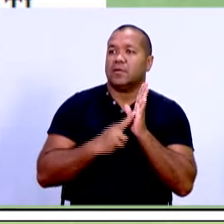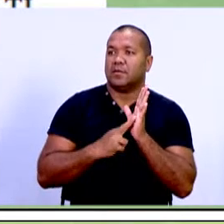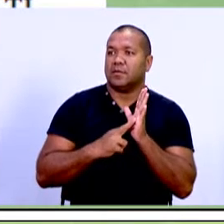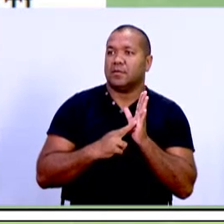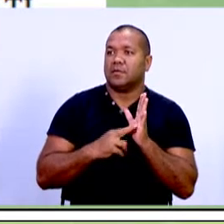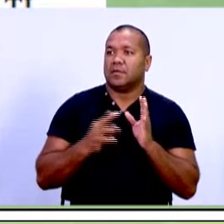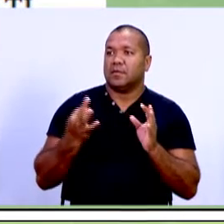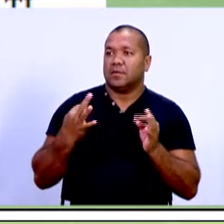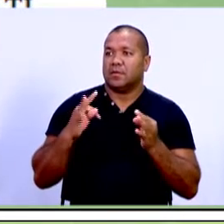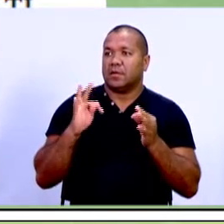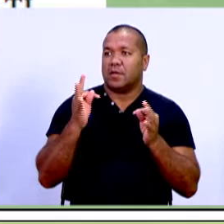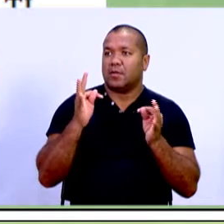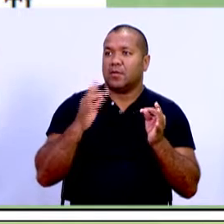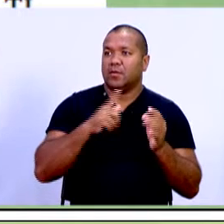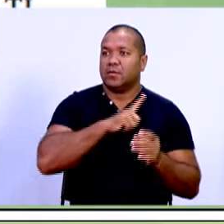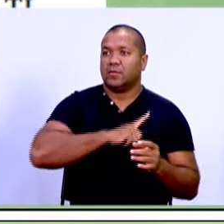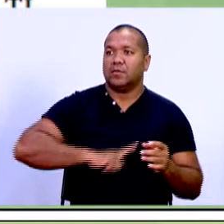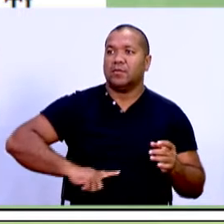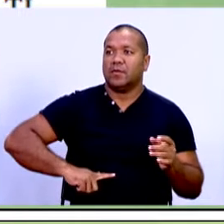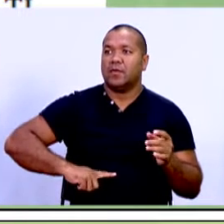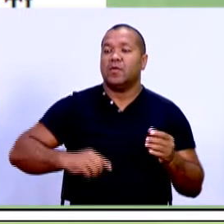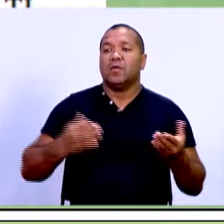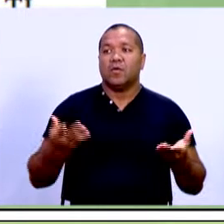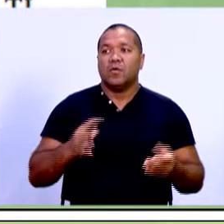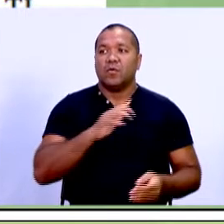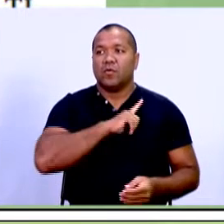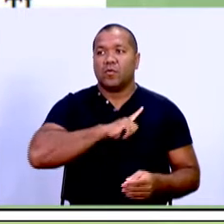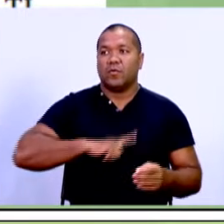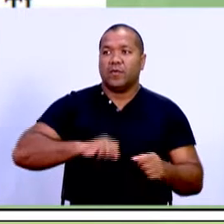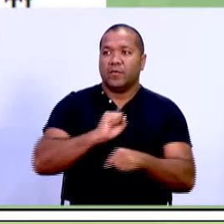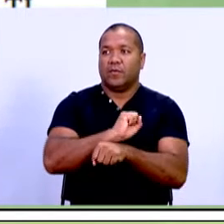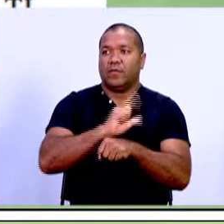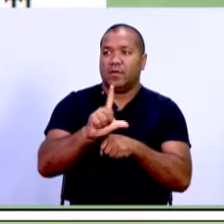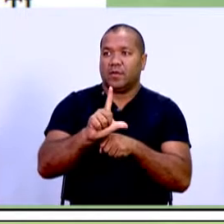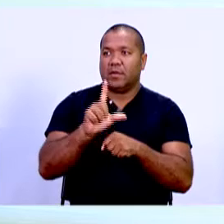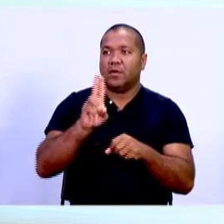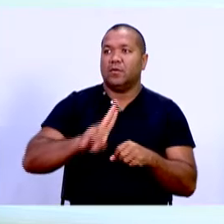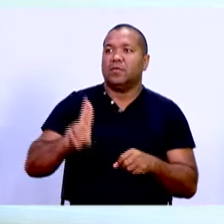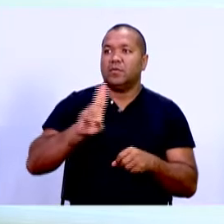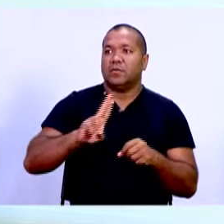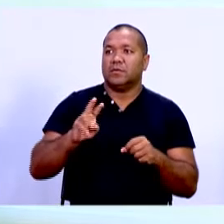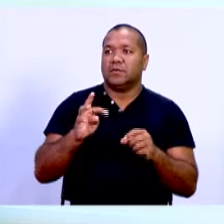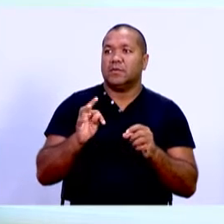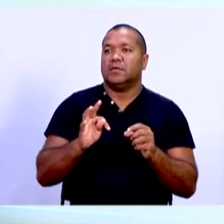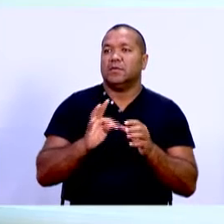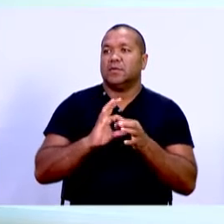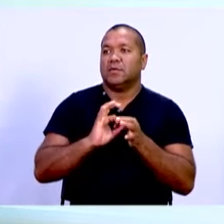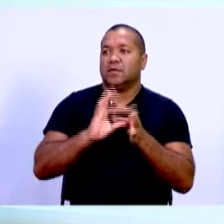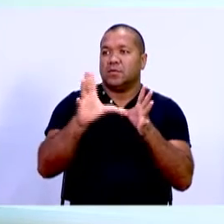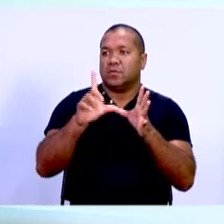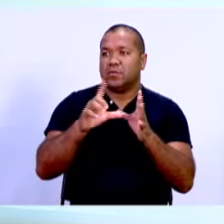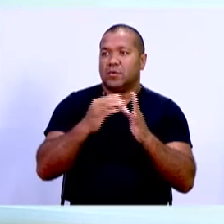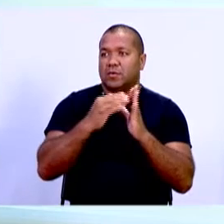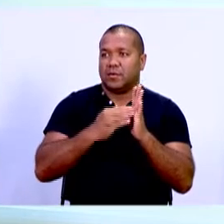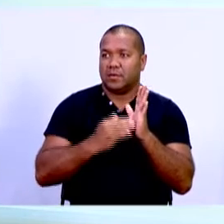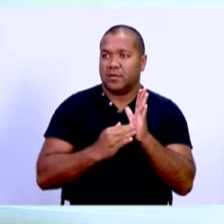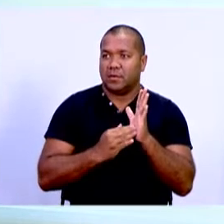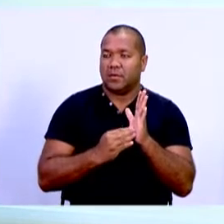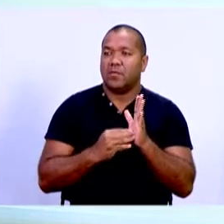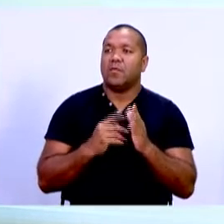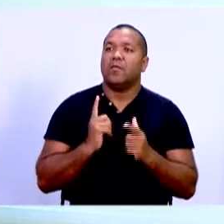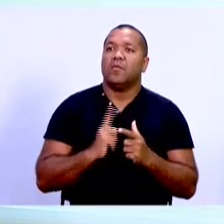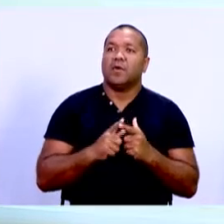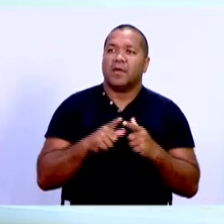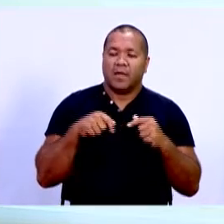governo. Então, o governo federal ele utiliza essa tecnologia de software livre. Então, por ser